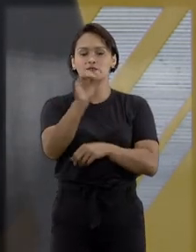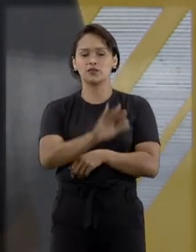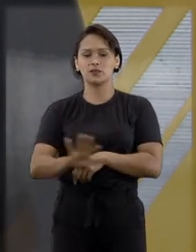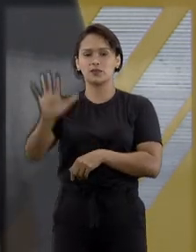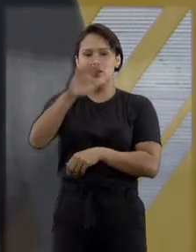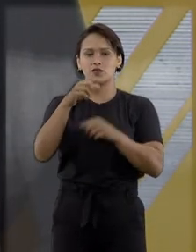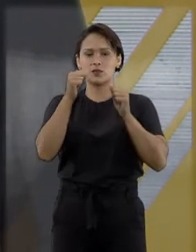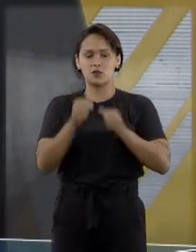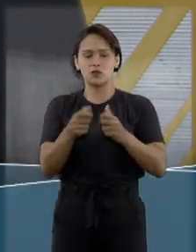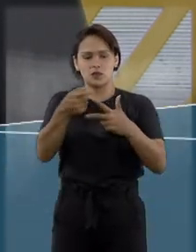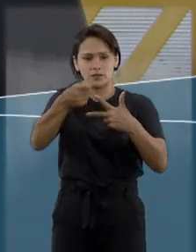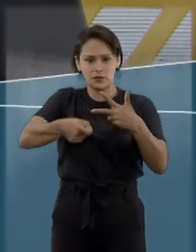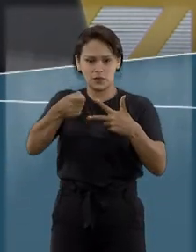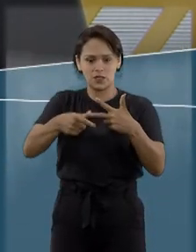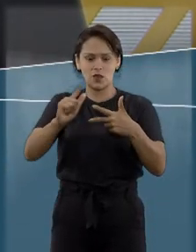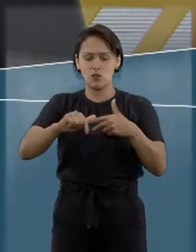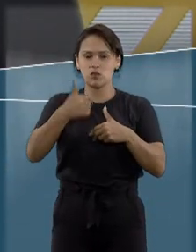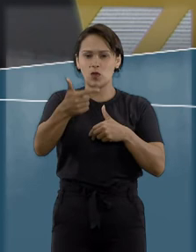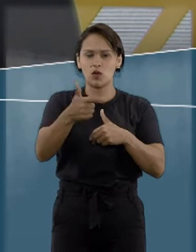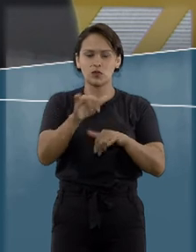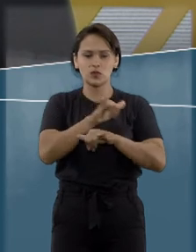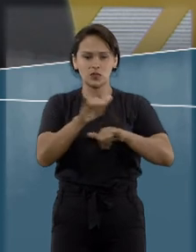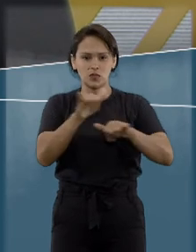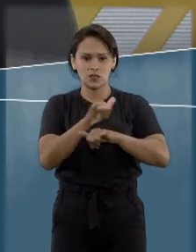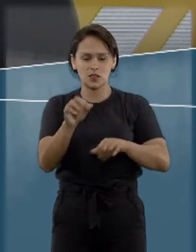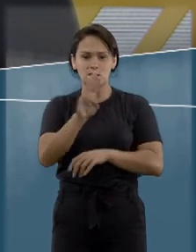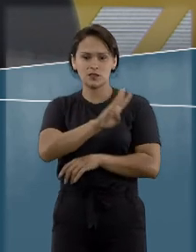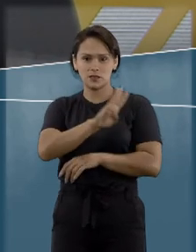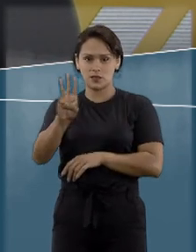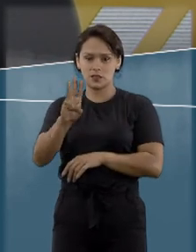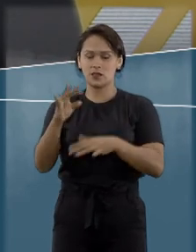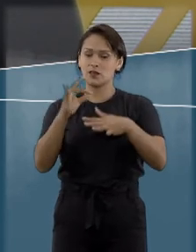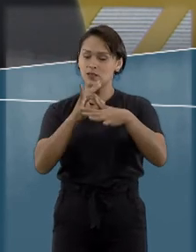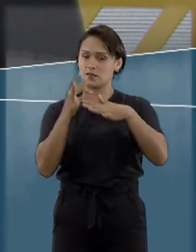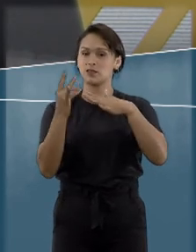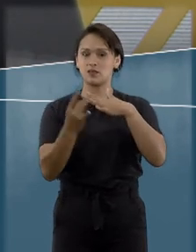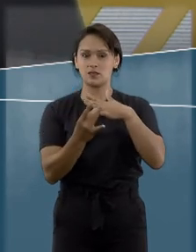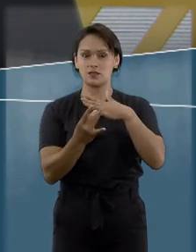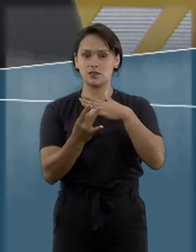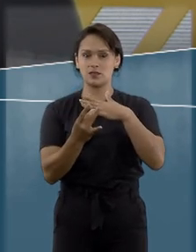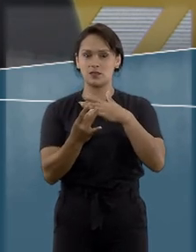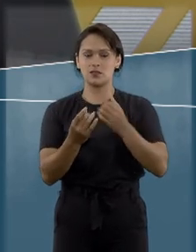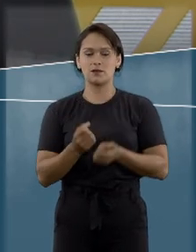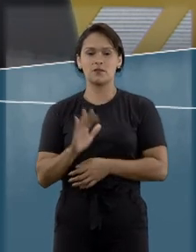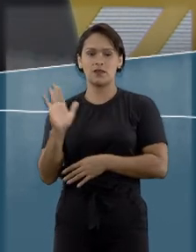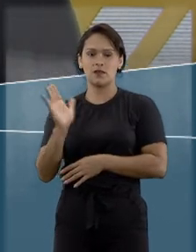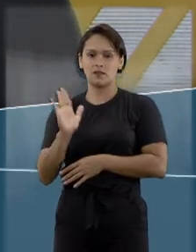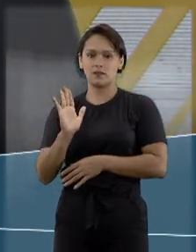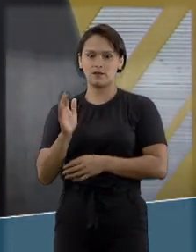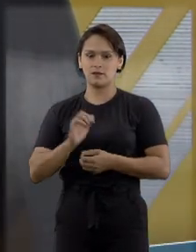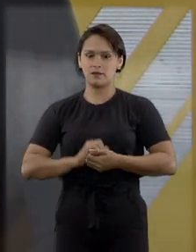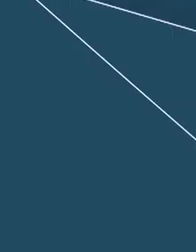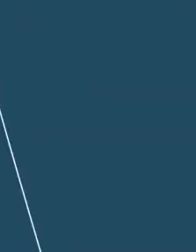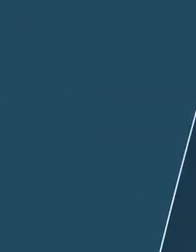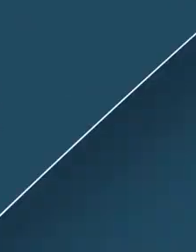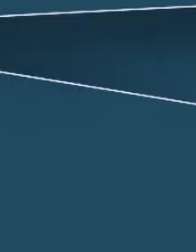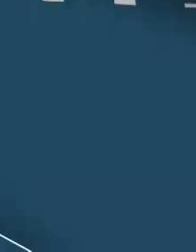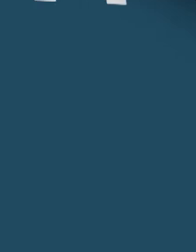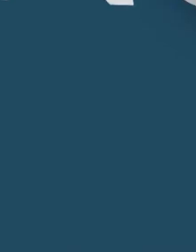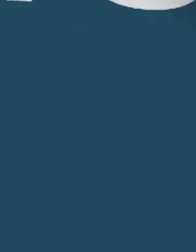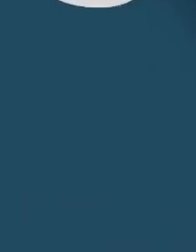do Poder Judiciário. Você confere outras notícias no site do STJ e nas nossas redes sociais. Até a próxima!